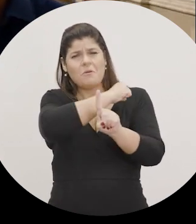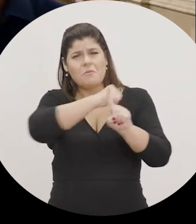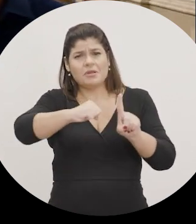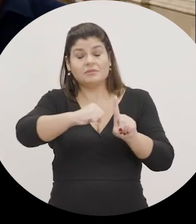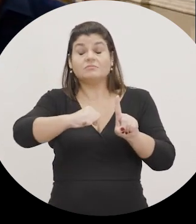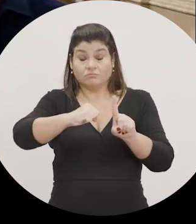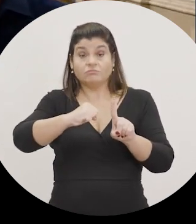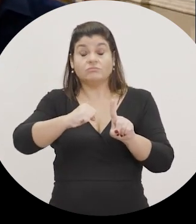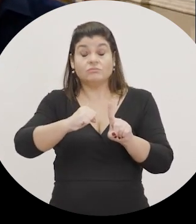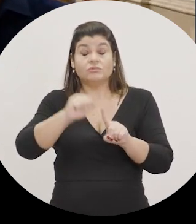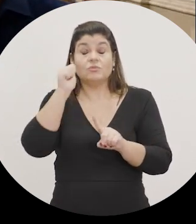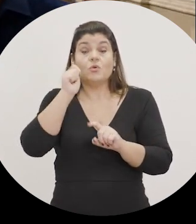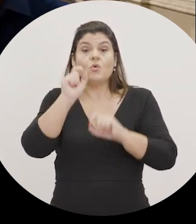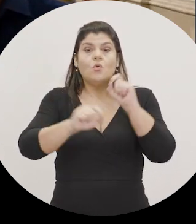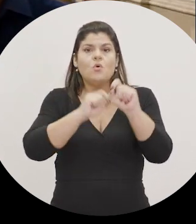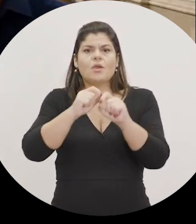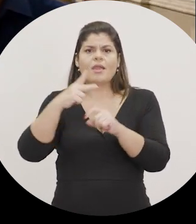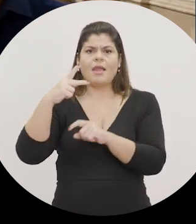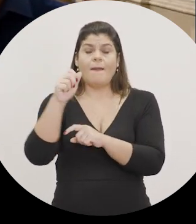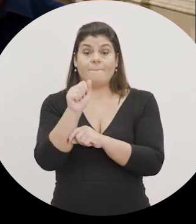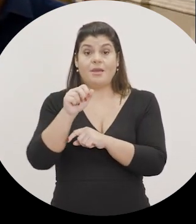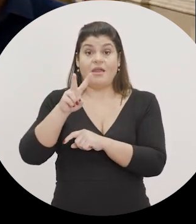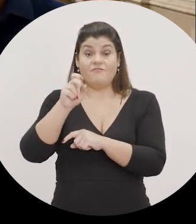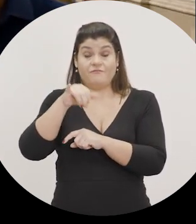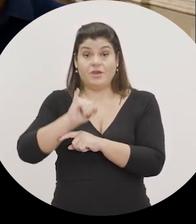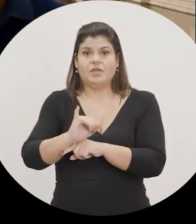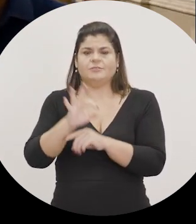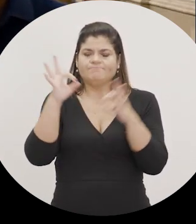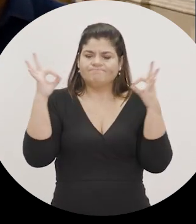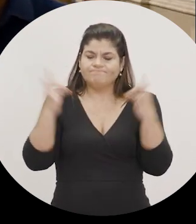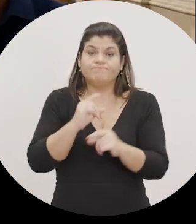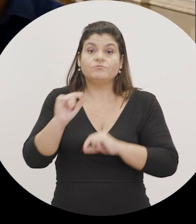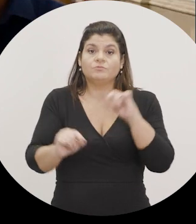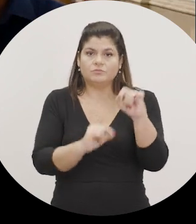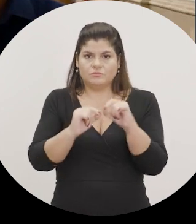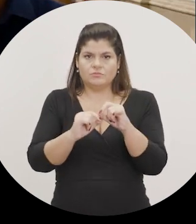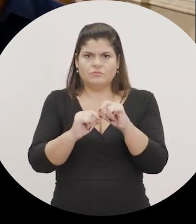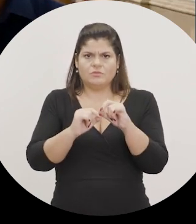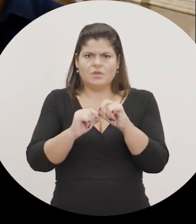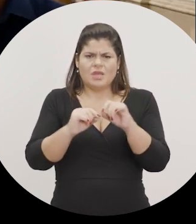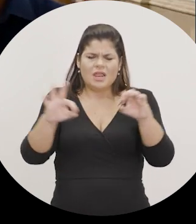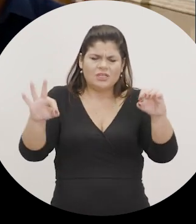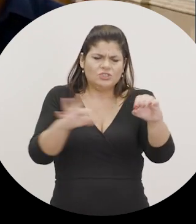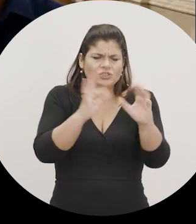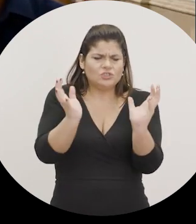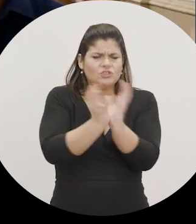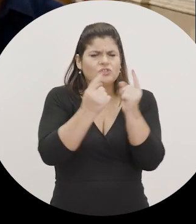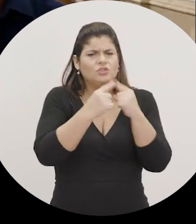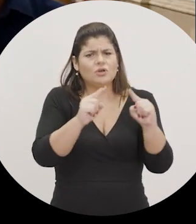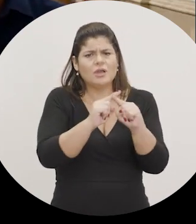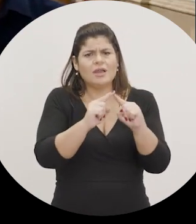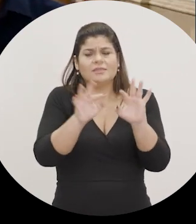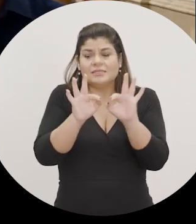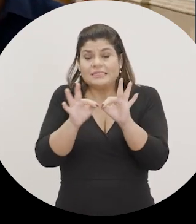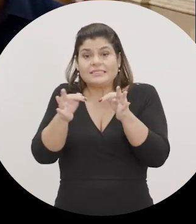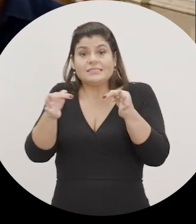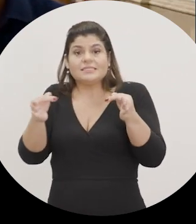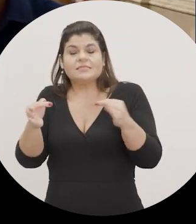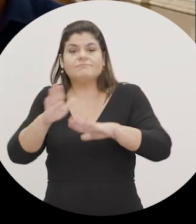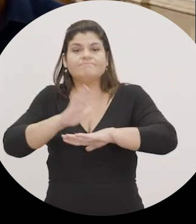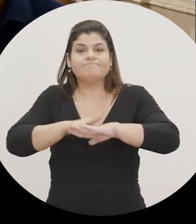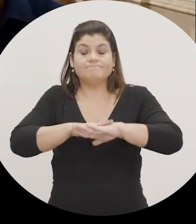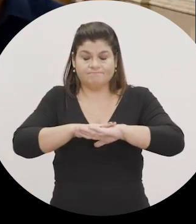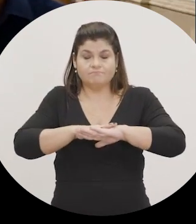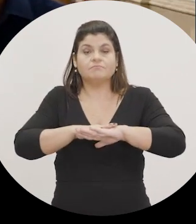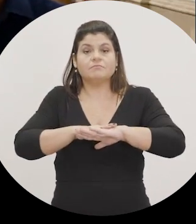feminicídio, a Pavana de Ravel, evidentemente, que é uma das peças orquestrais mais tocadas. Então, seria